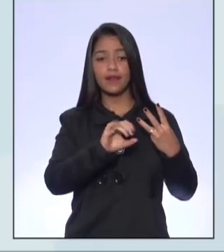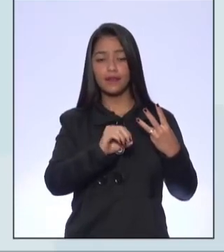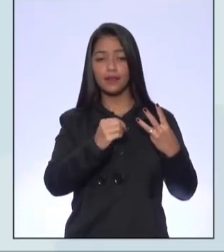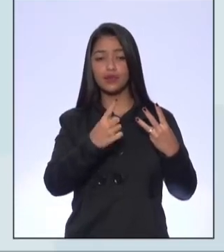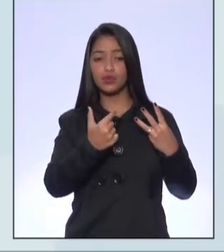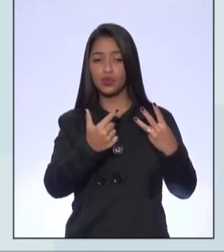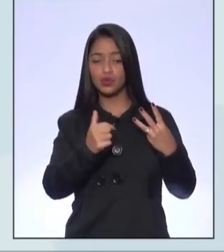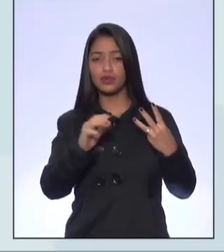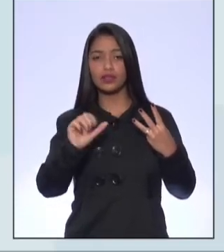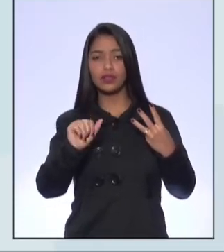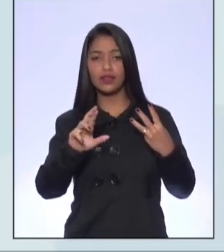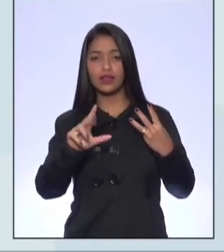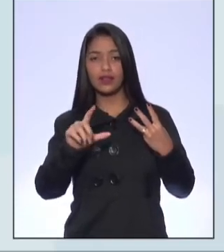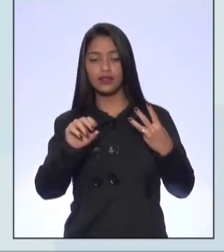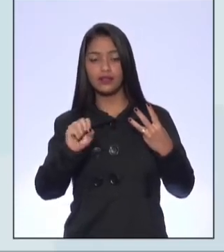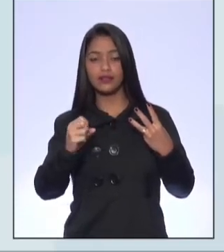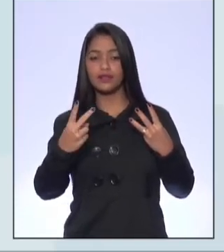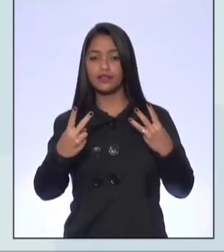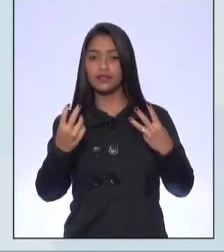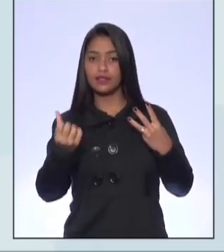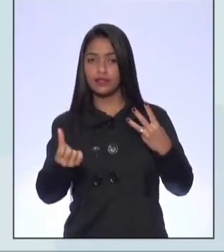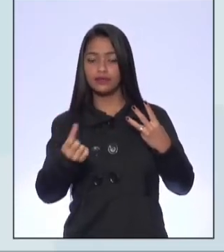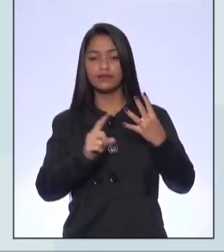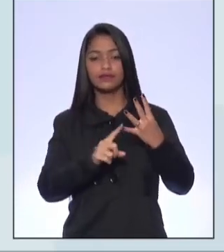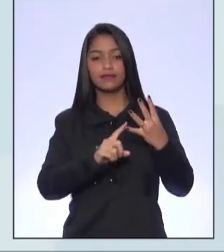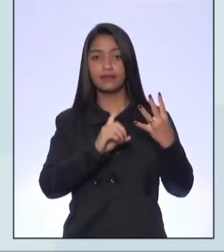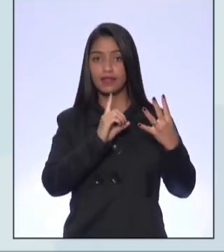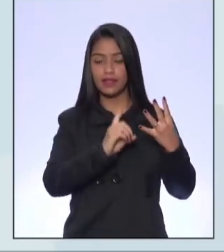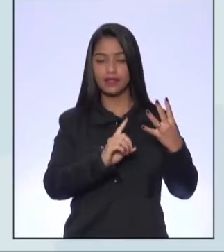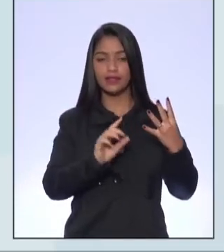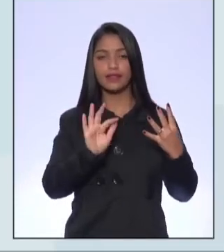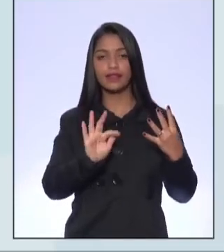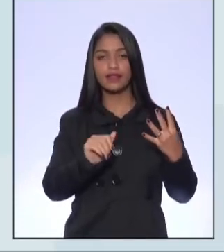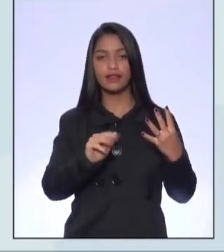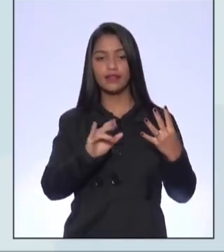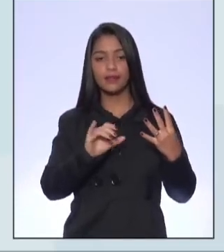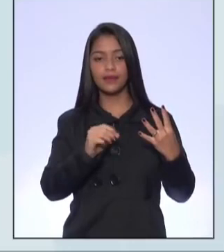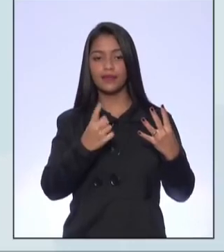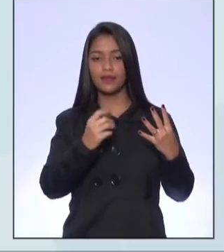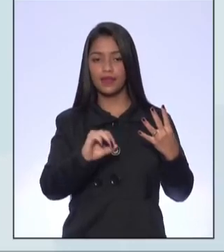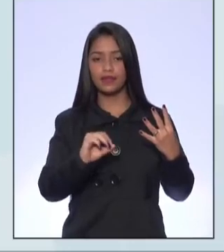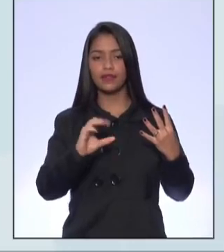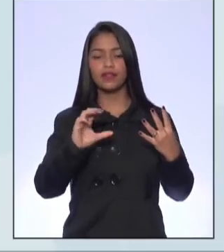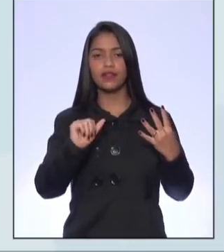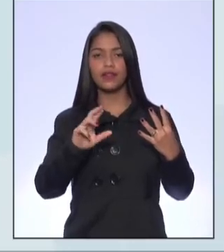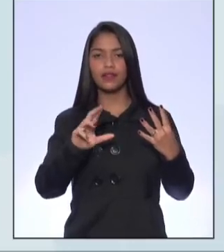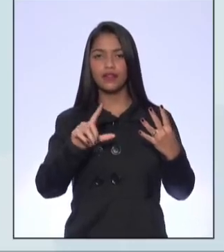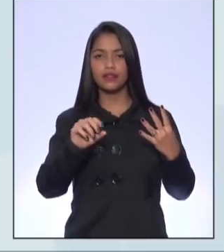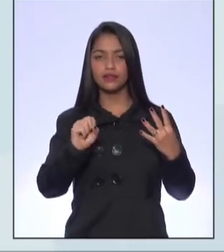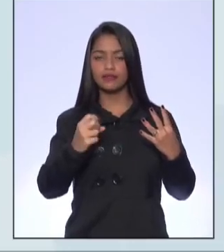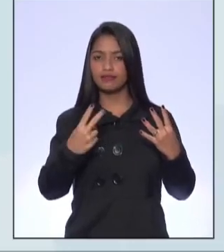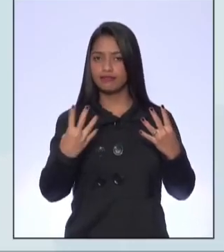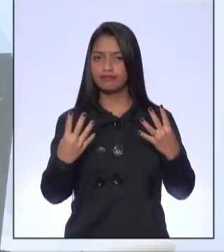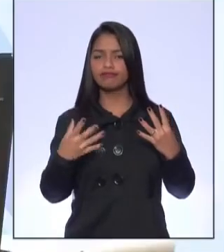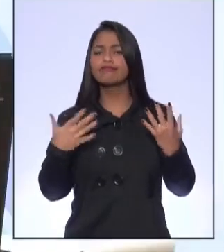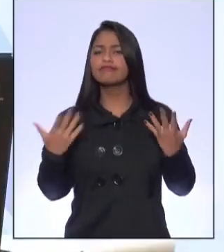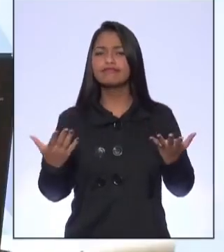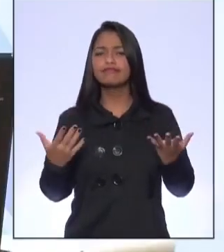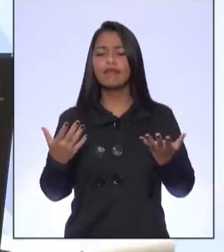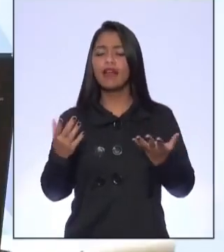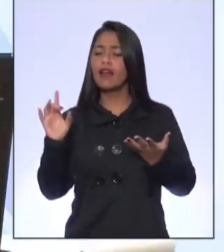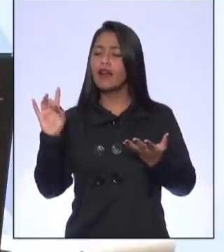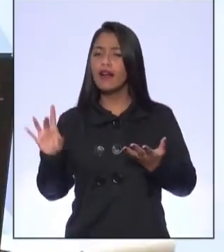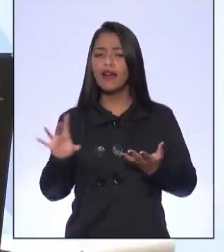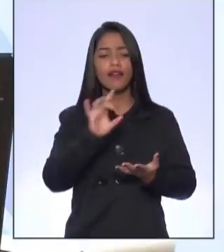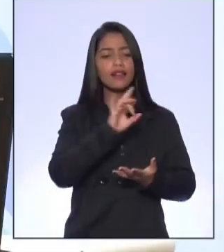com 26. E na D, o Fábio com 10 e o Carlos com 24. Então, eu quero saber aí com quantas bolinhas cada